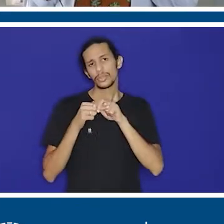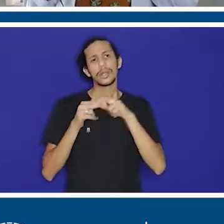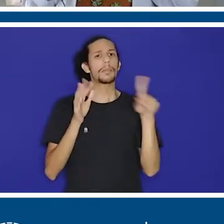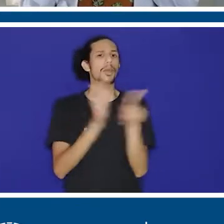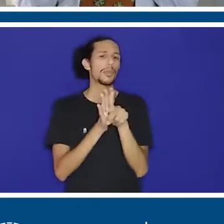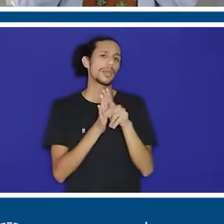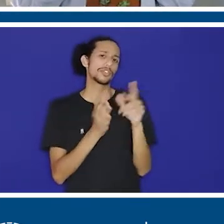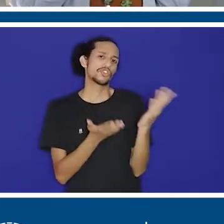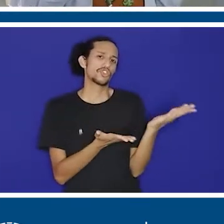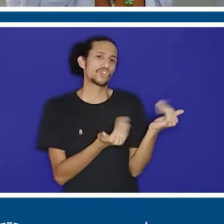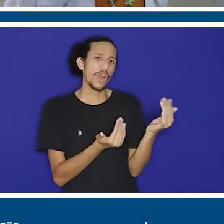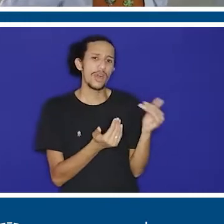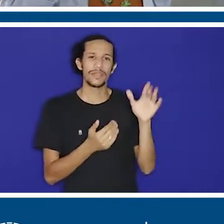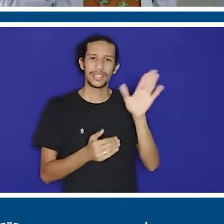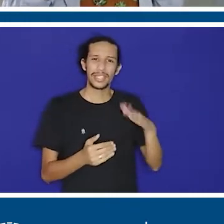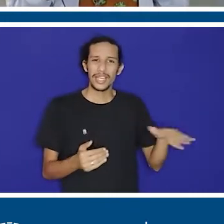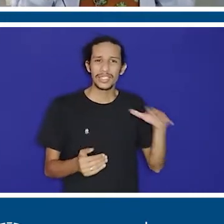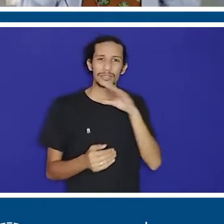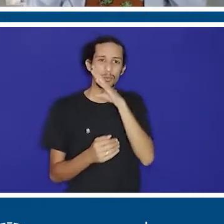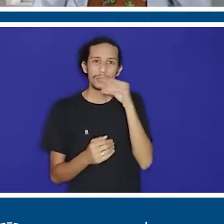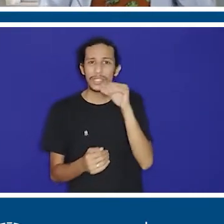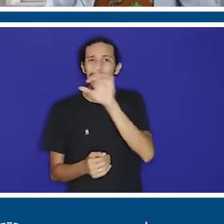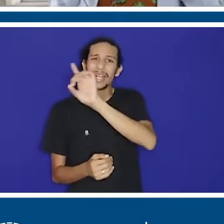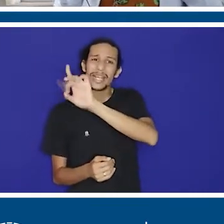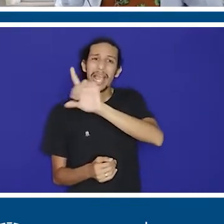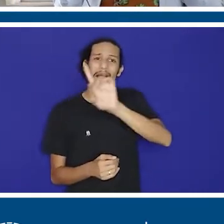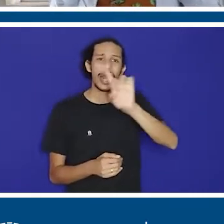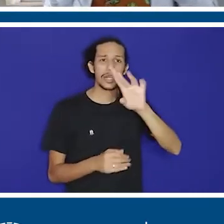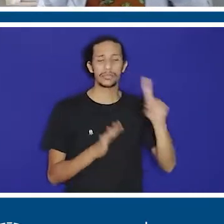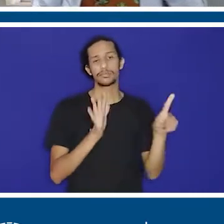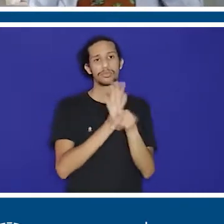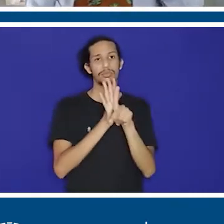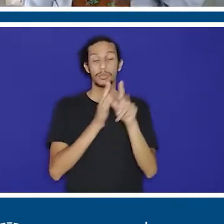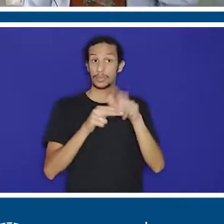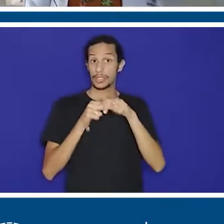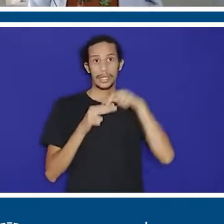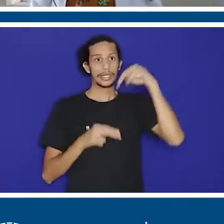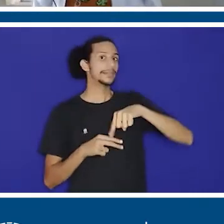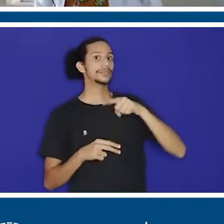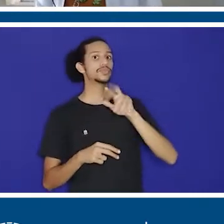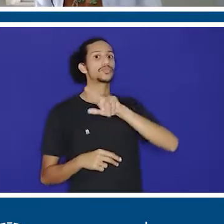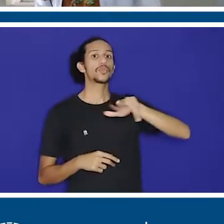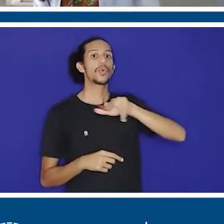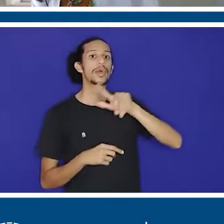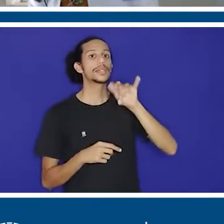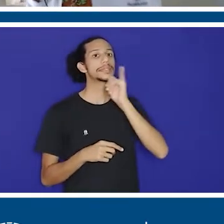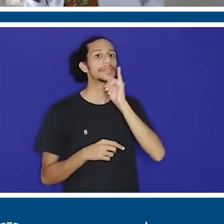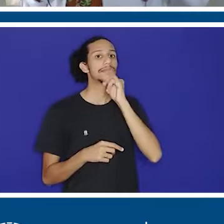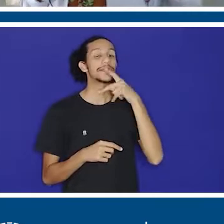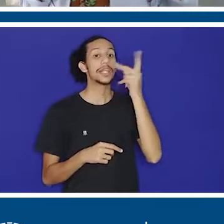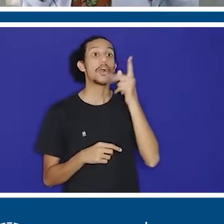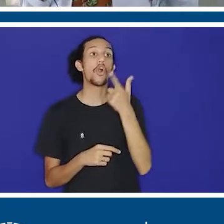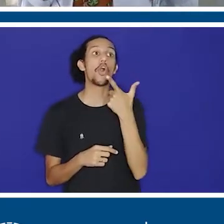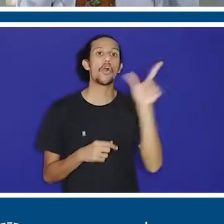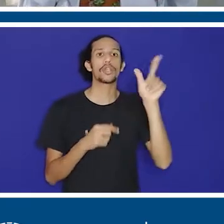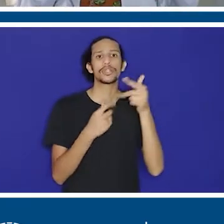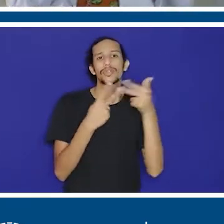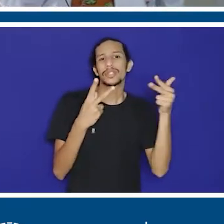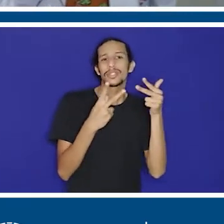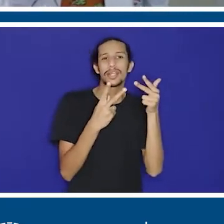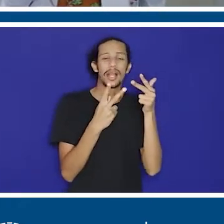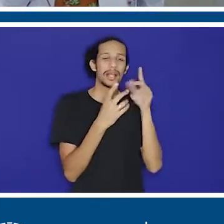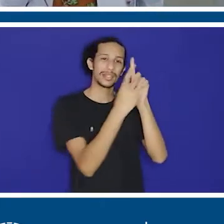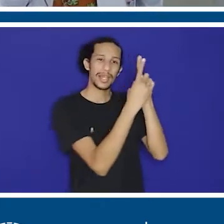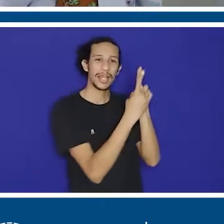caso. A gente não está falando aqui neste momento das outras abordagens terapêuticas. Então eu